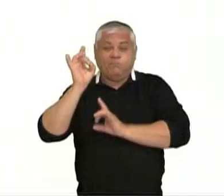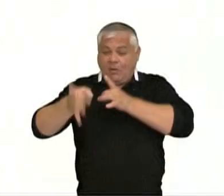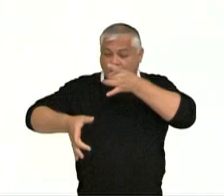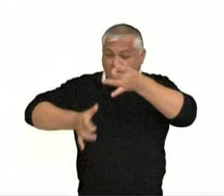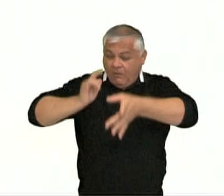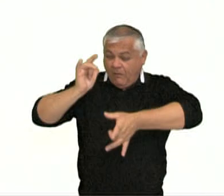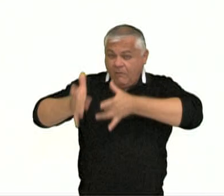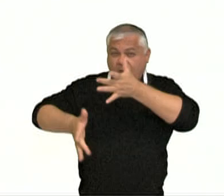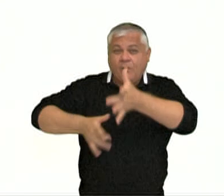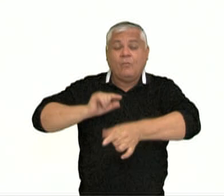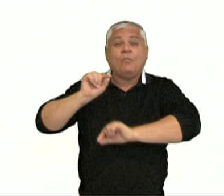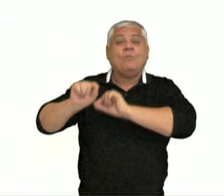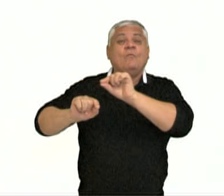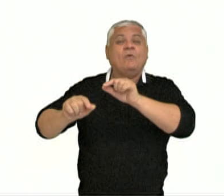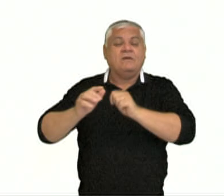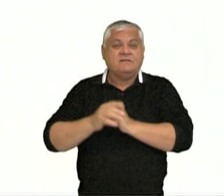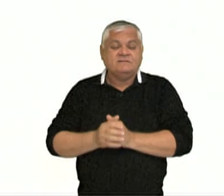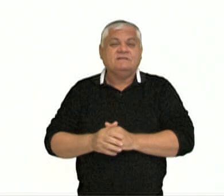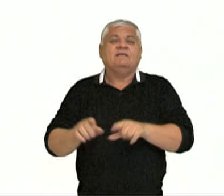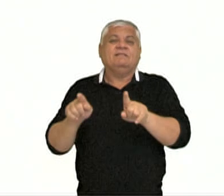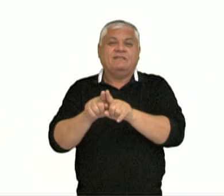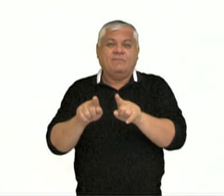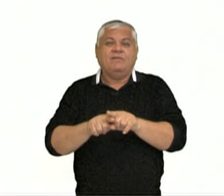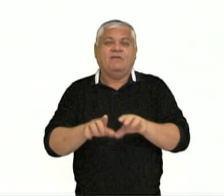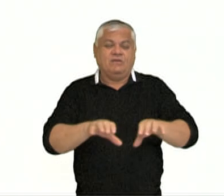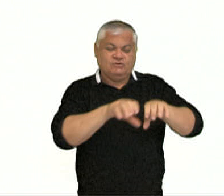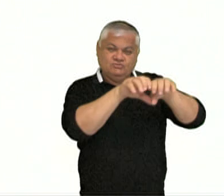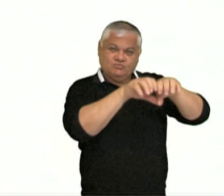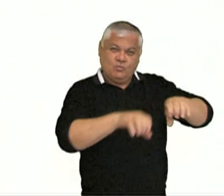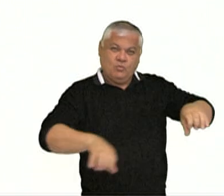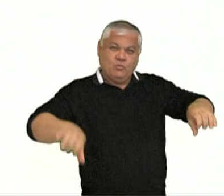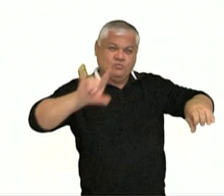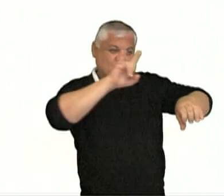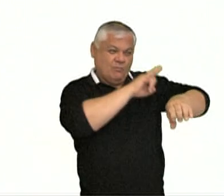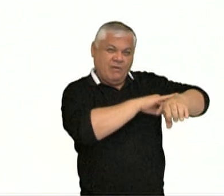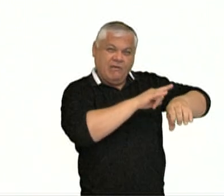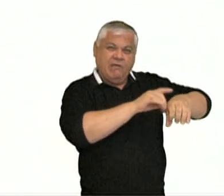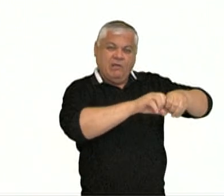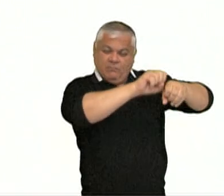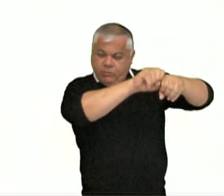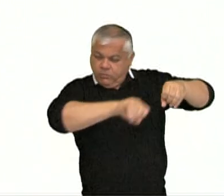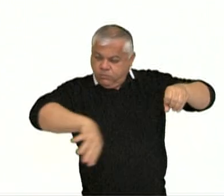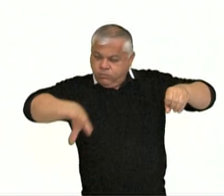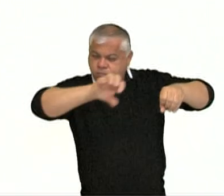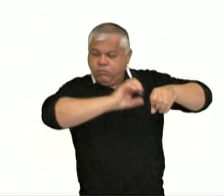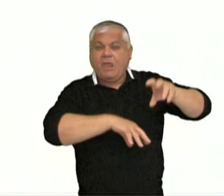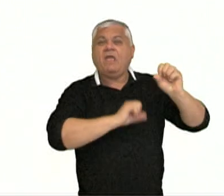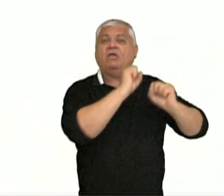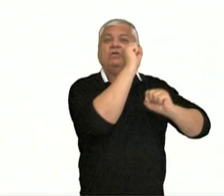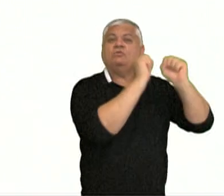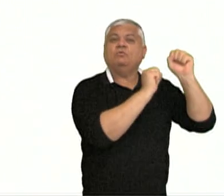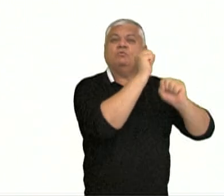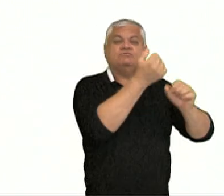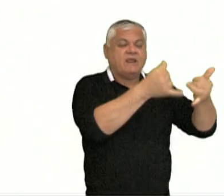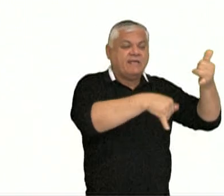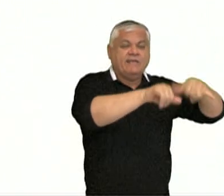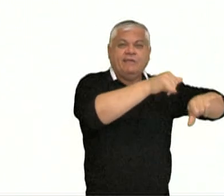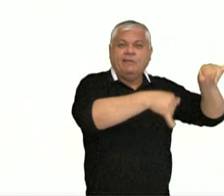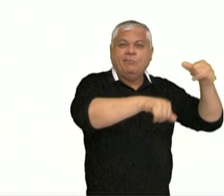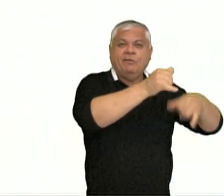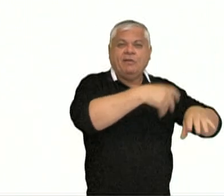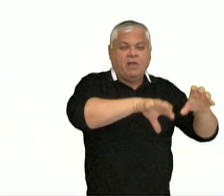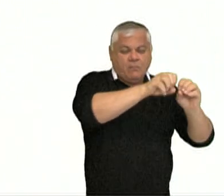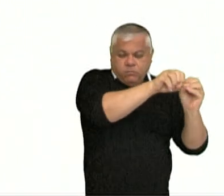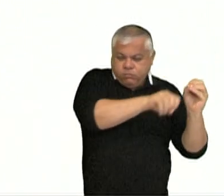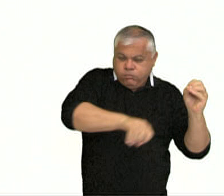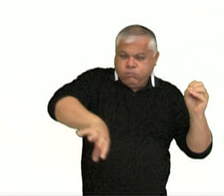né? Abrange o quê? O despejo de esgotos e dejetos industriais, o derramamento de óleo, como a gente